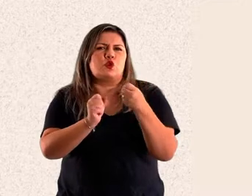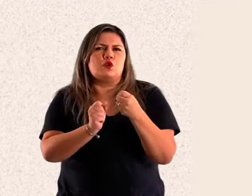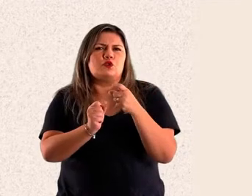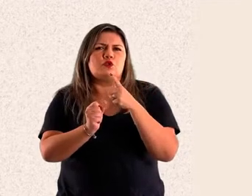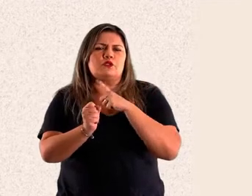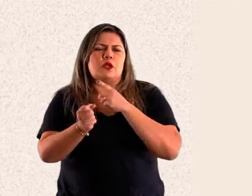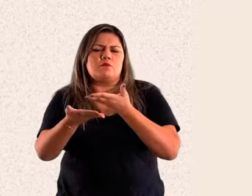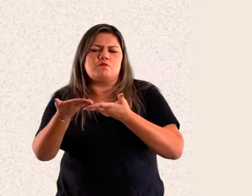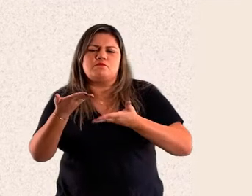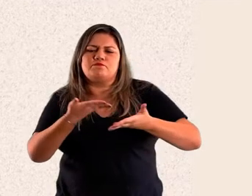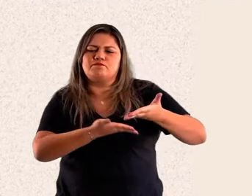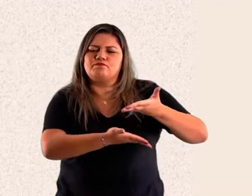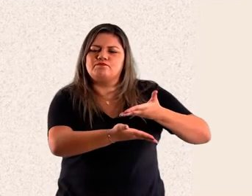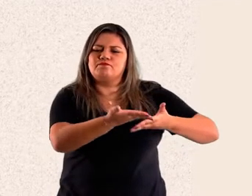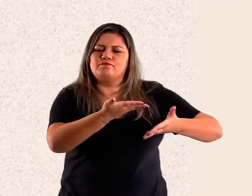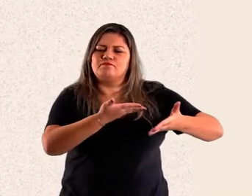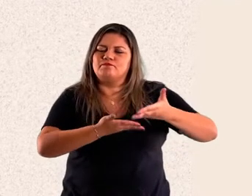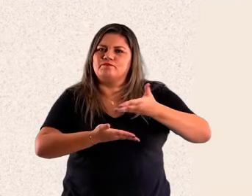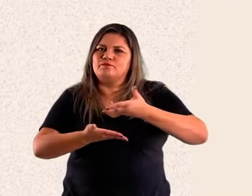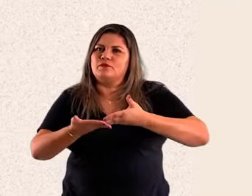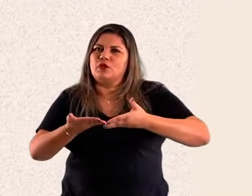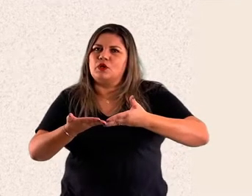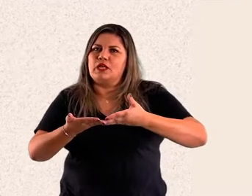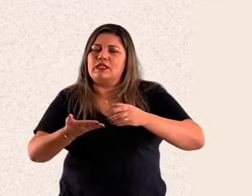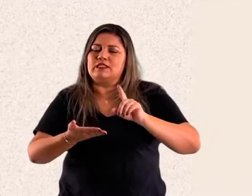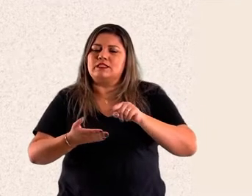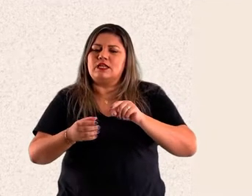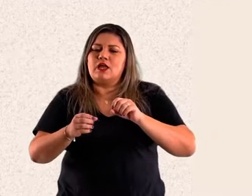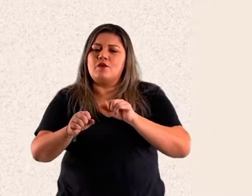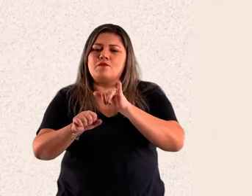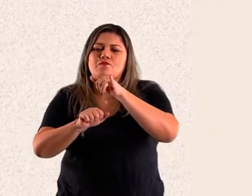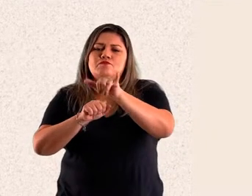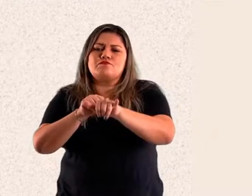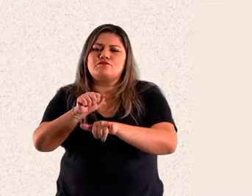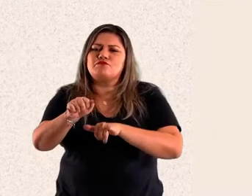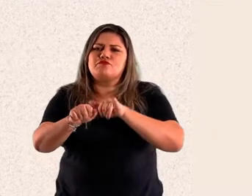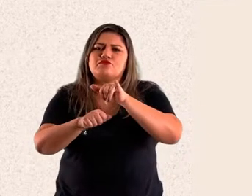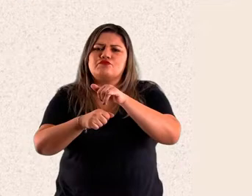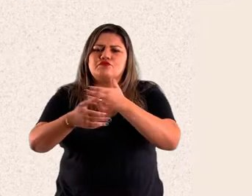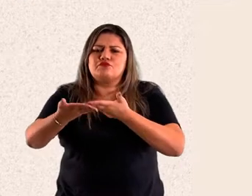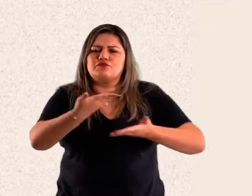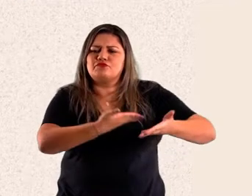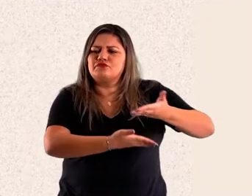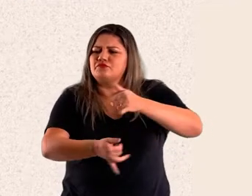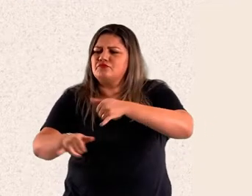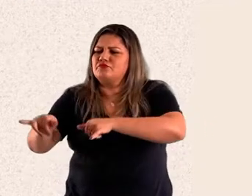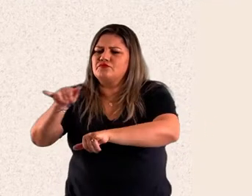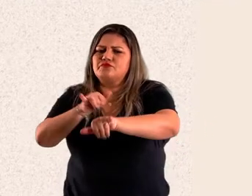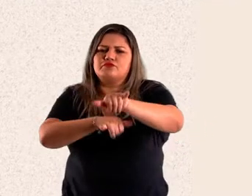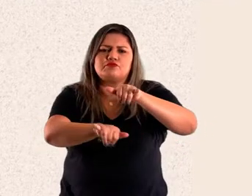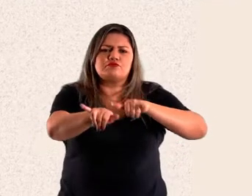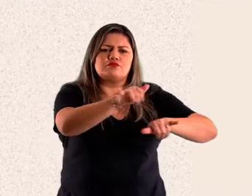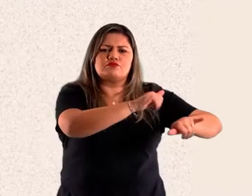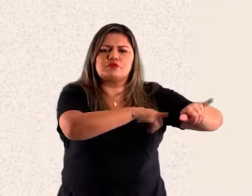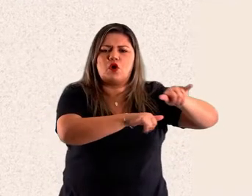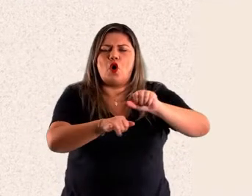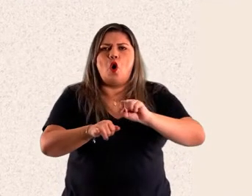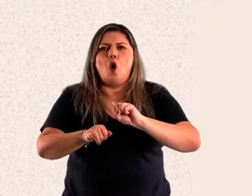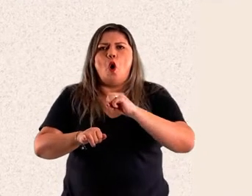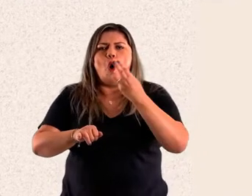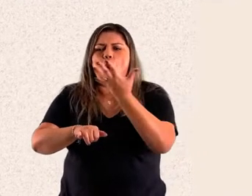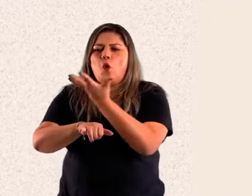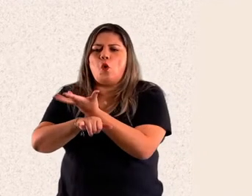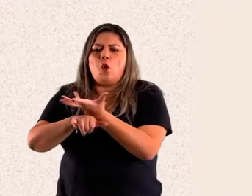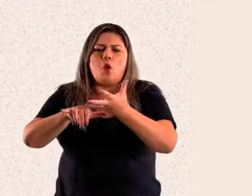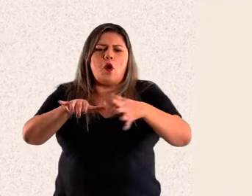forma de relações sejam partículas atômicas que compartilham energias ou ecossistema ou ecossistemas que